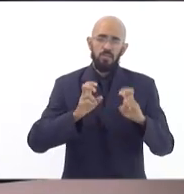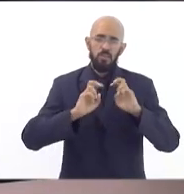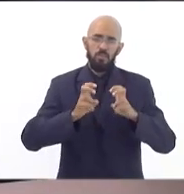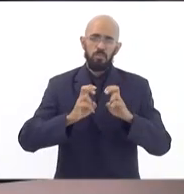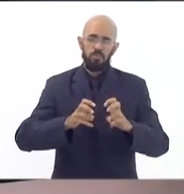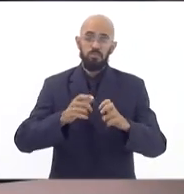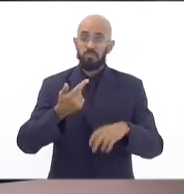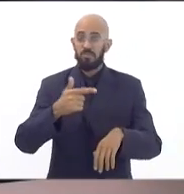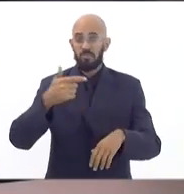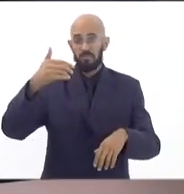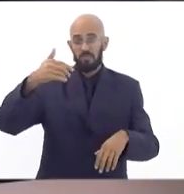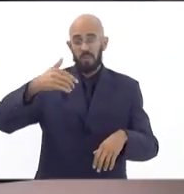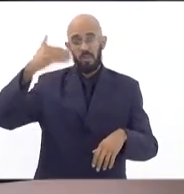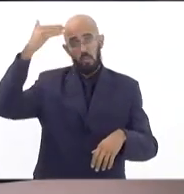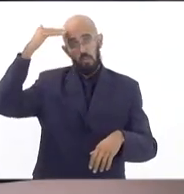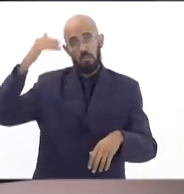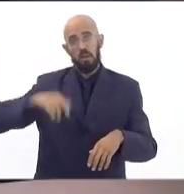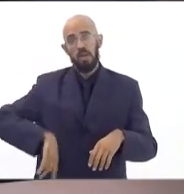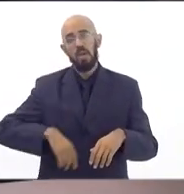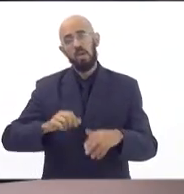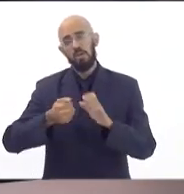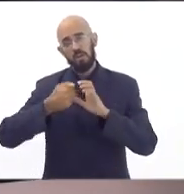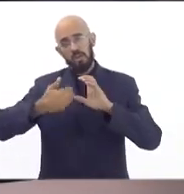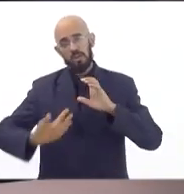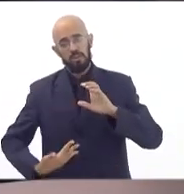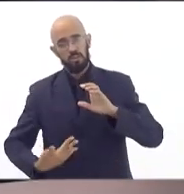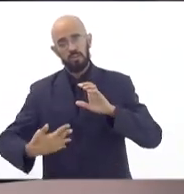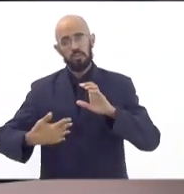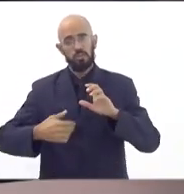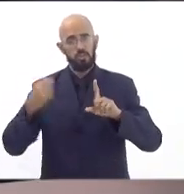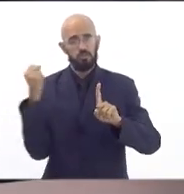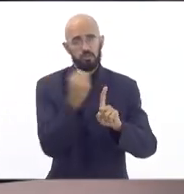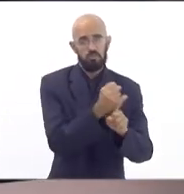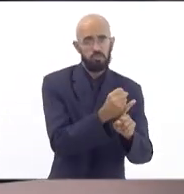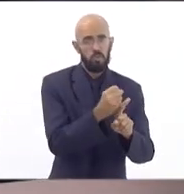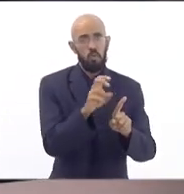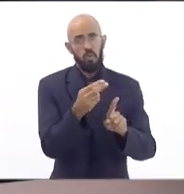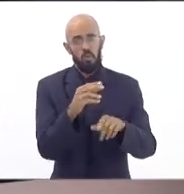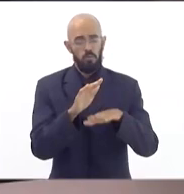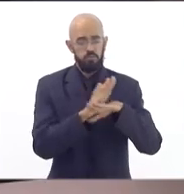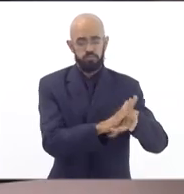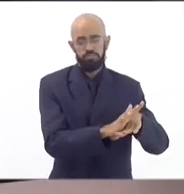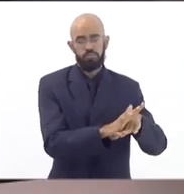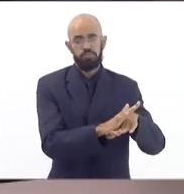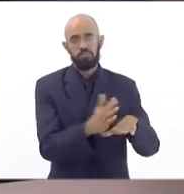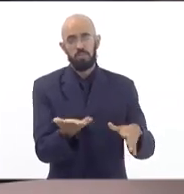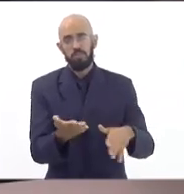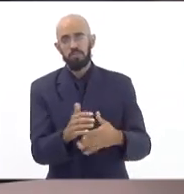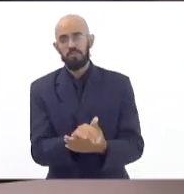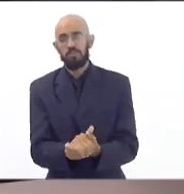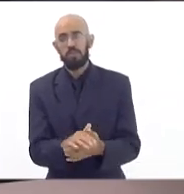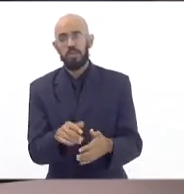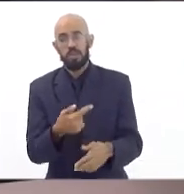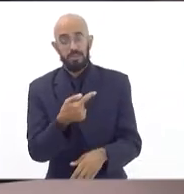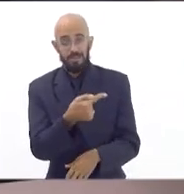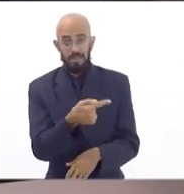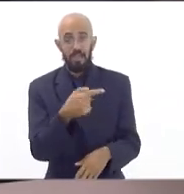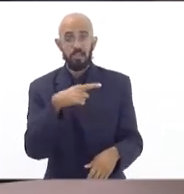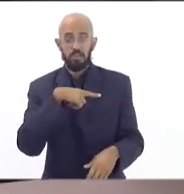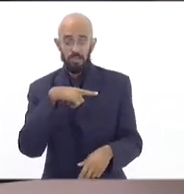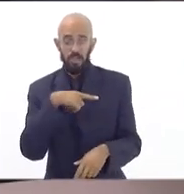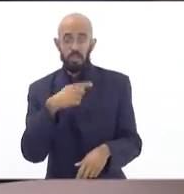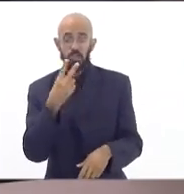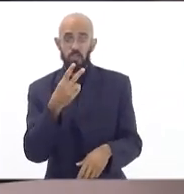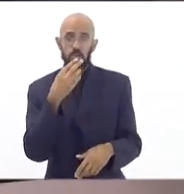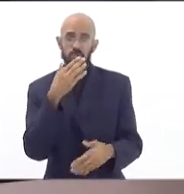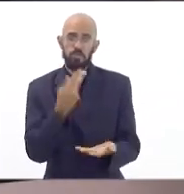algumas categorias de homicídio e lesão corporal então a gente totaliza sete dentro desse 7 a gente observou dois eventos